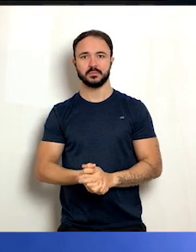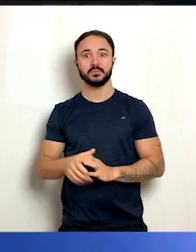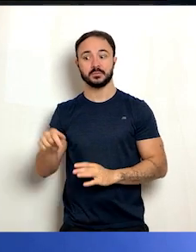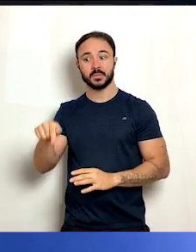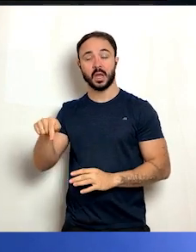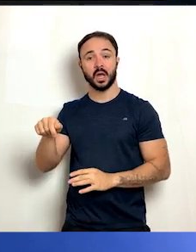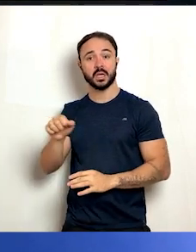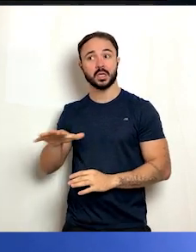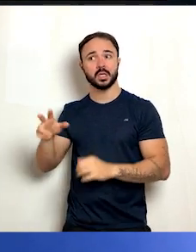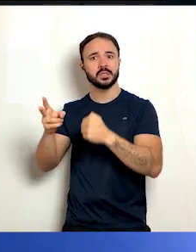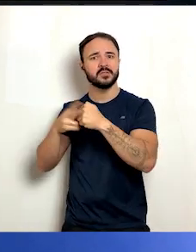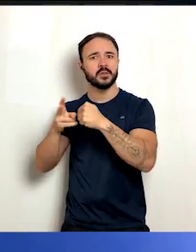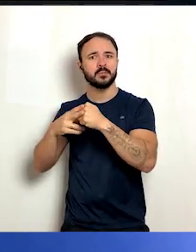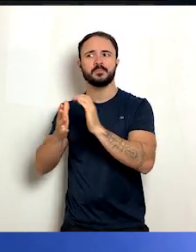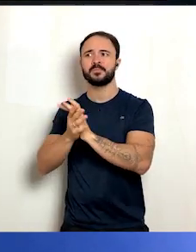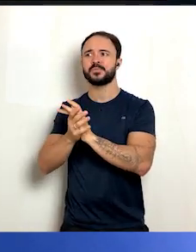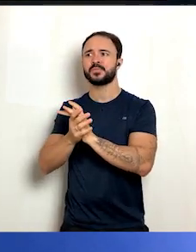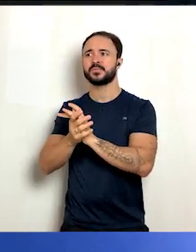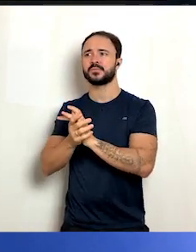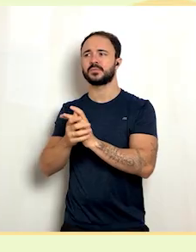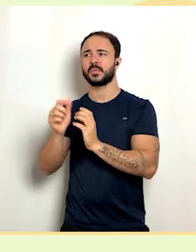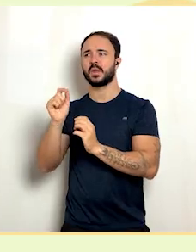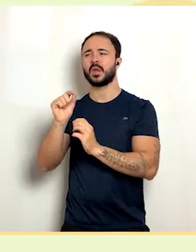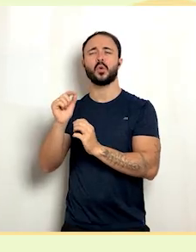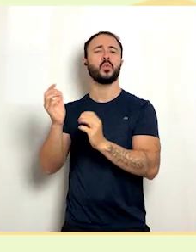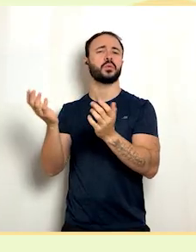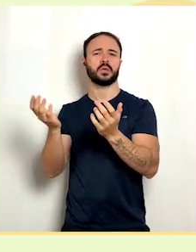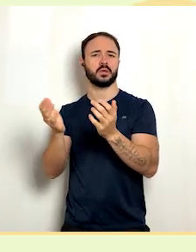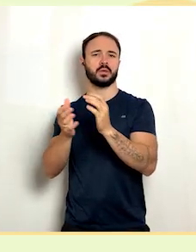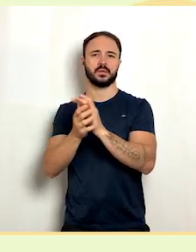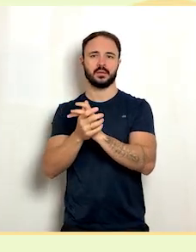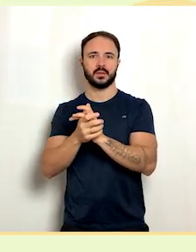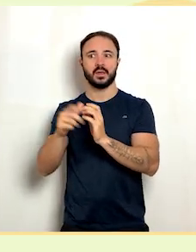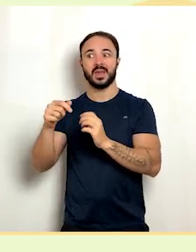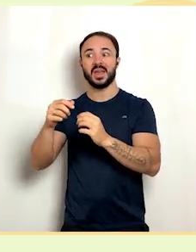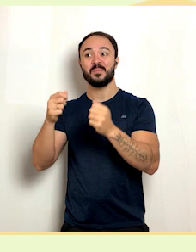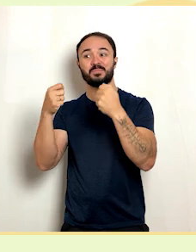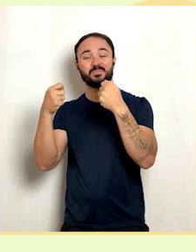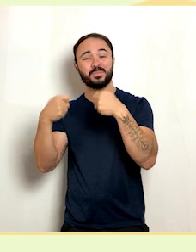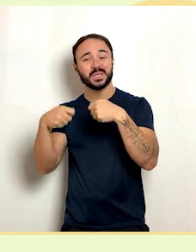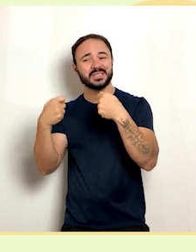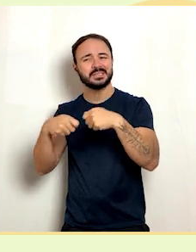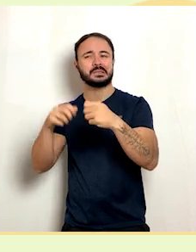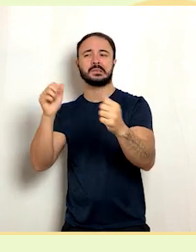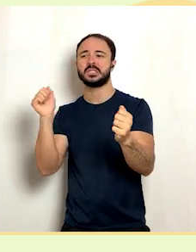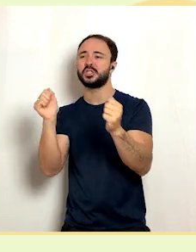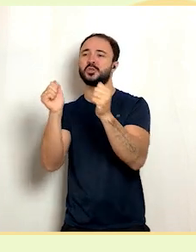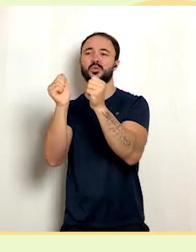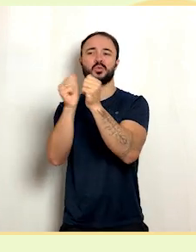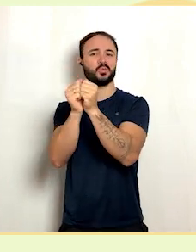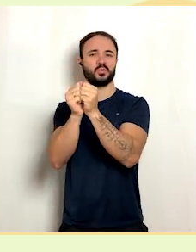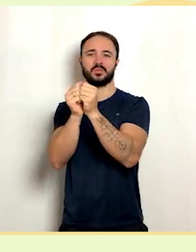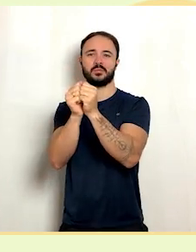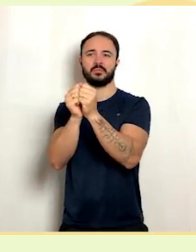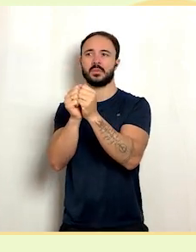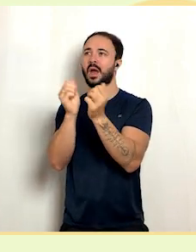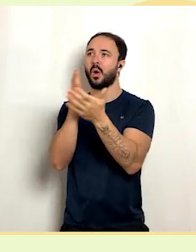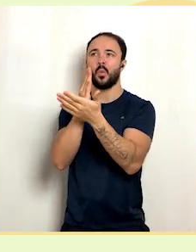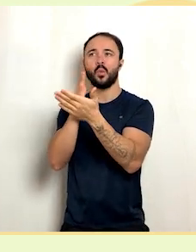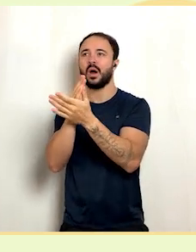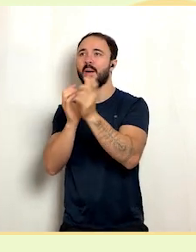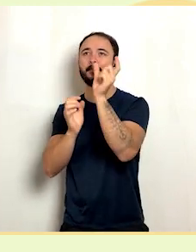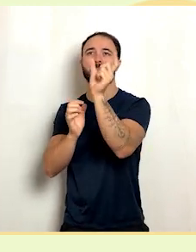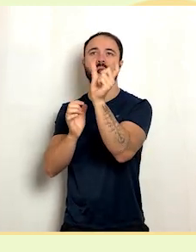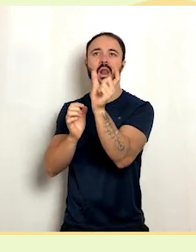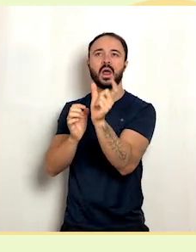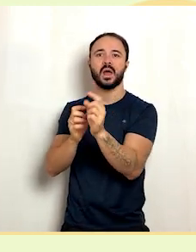Os verbos transitivos são aqueles verbos que precisam ser acompanhados por complementos, pois não